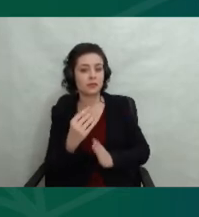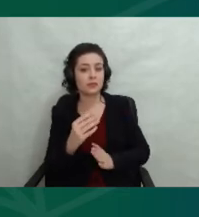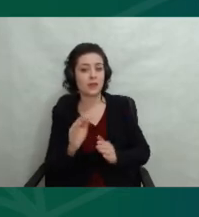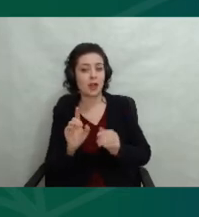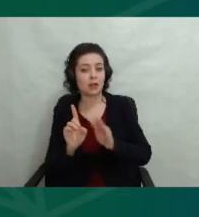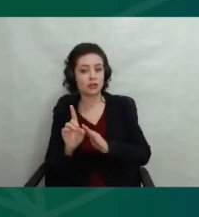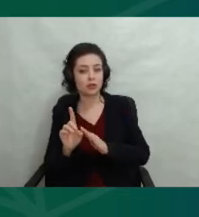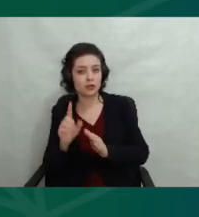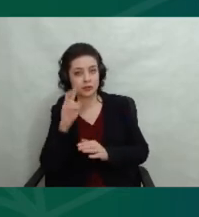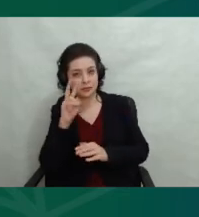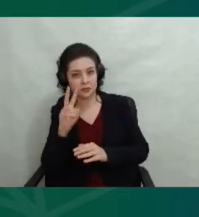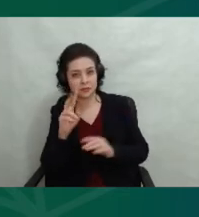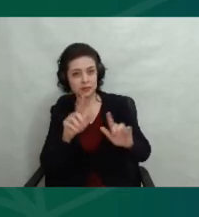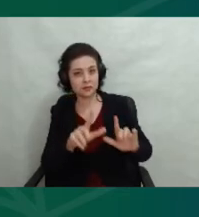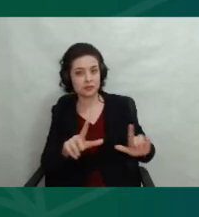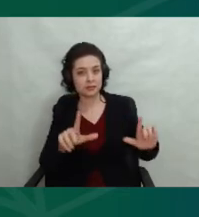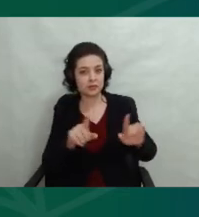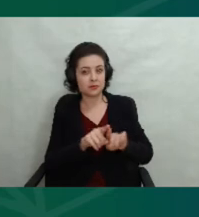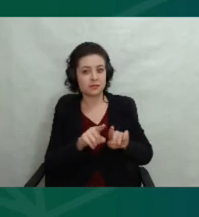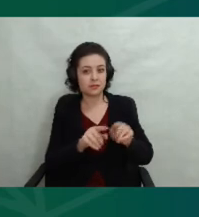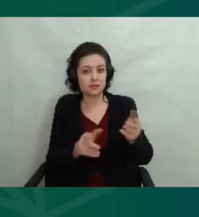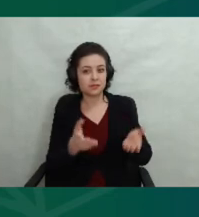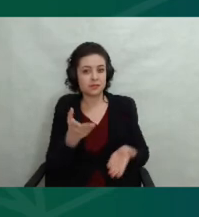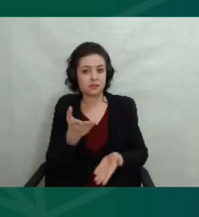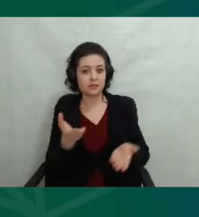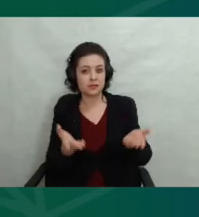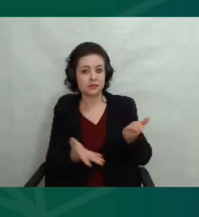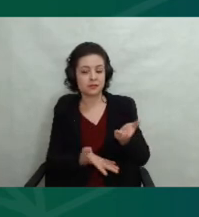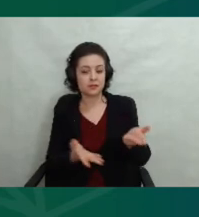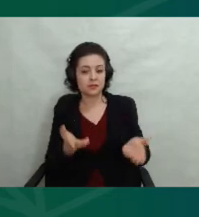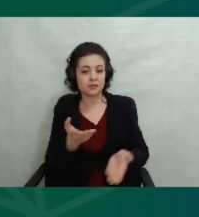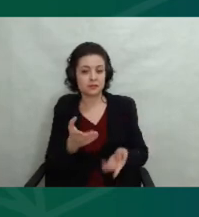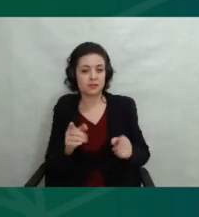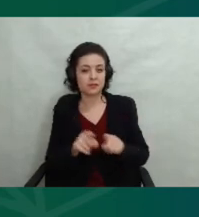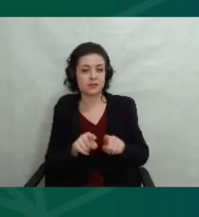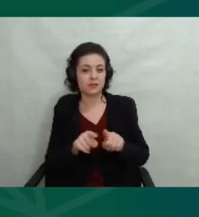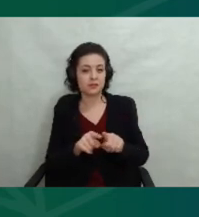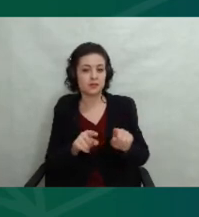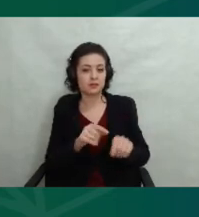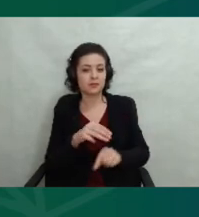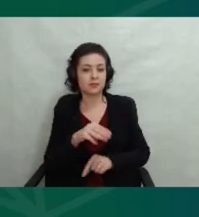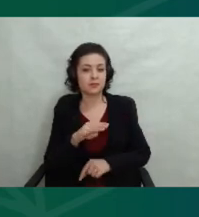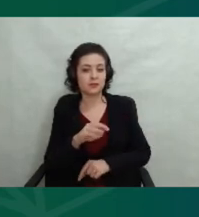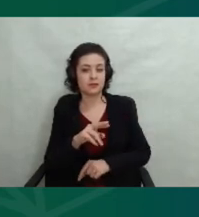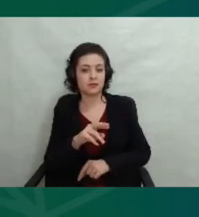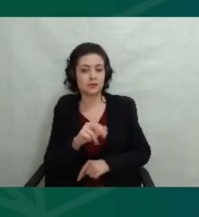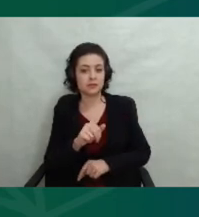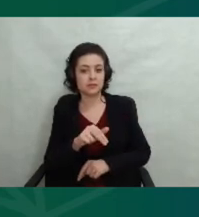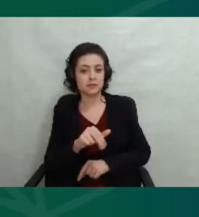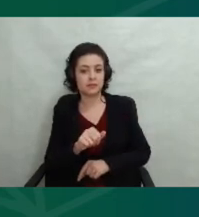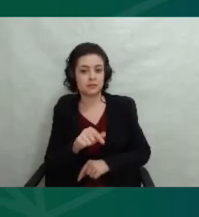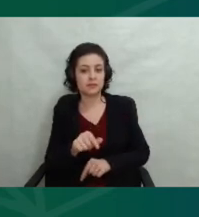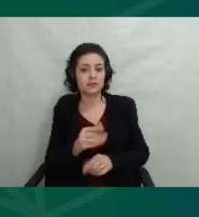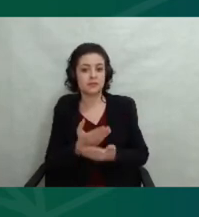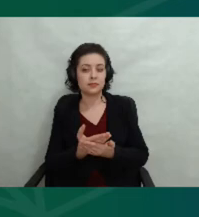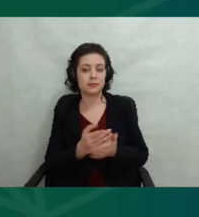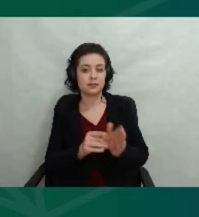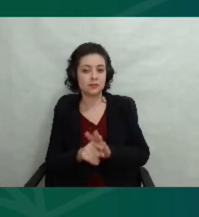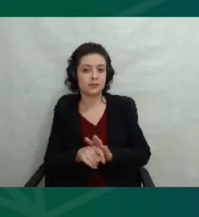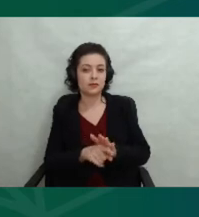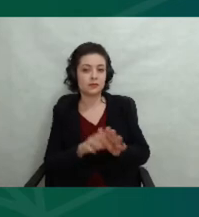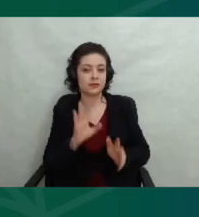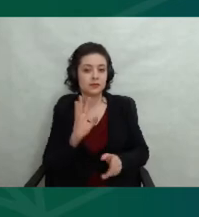também diminuição da estabilidade da membrana lisossomal, que é um estudo de citotoxicidade. E a gente entendeu que isso se dava